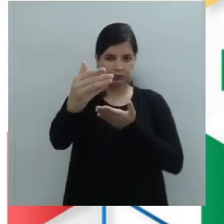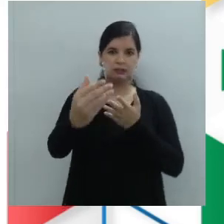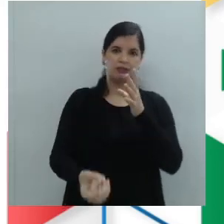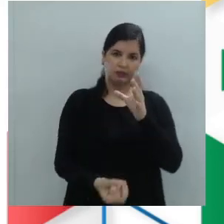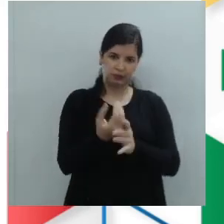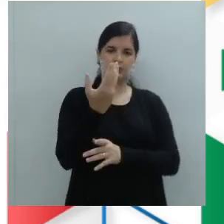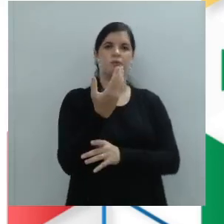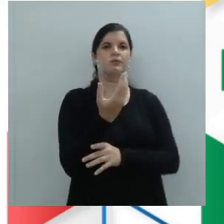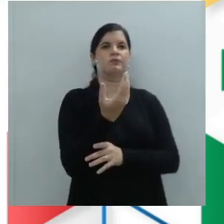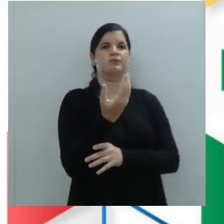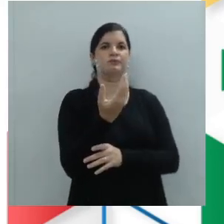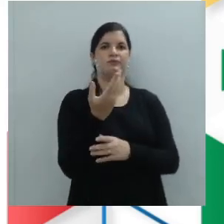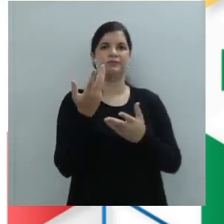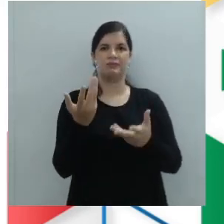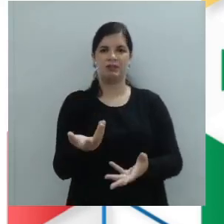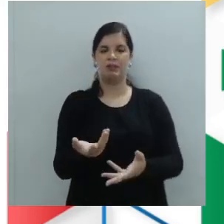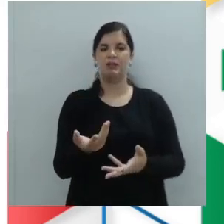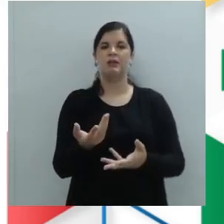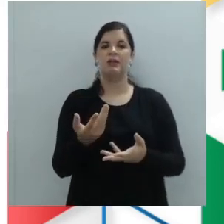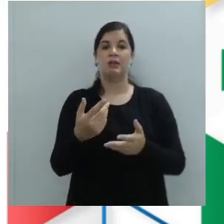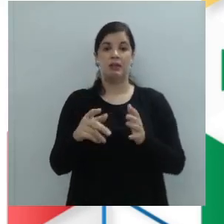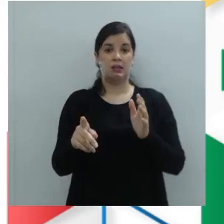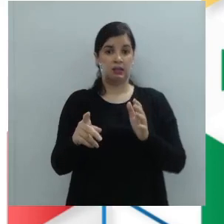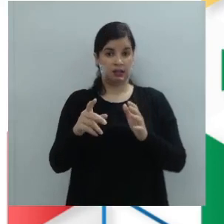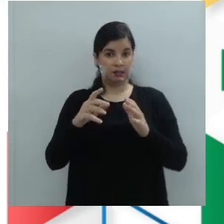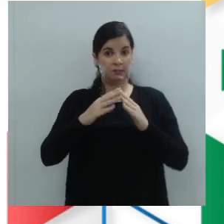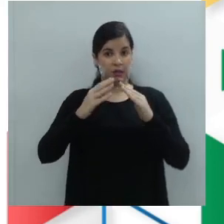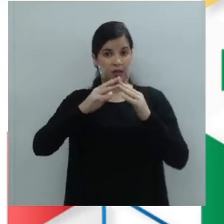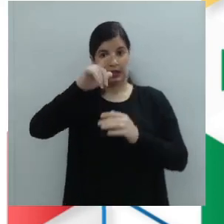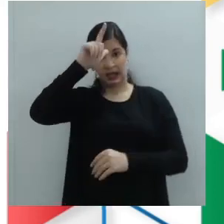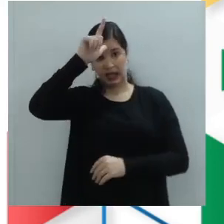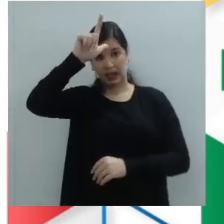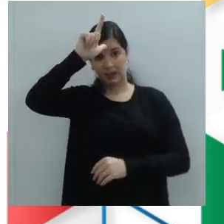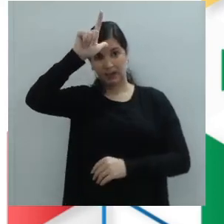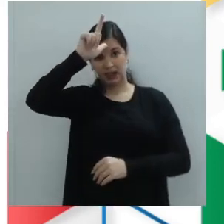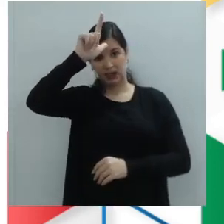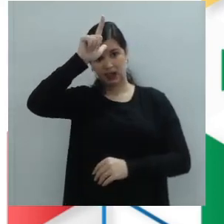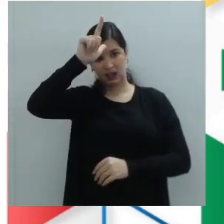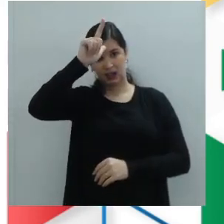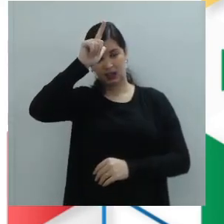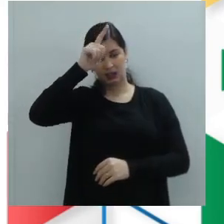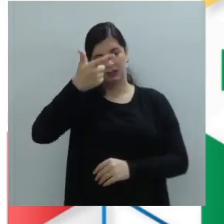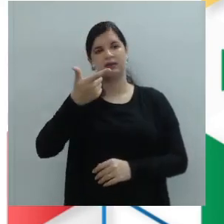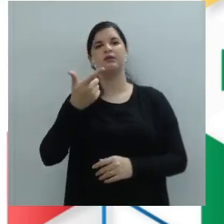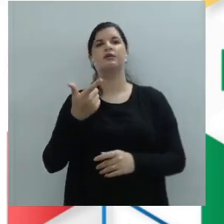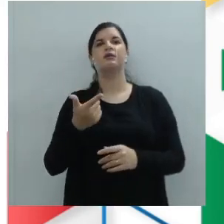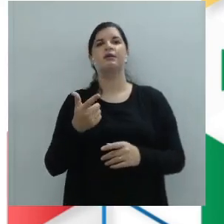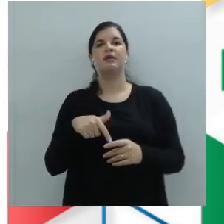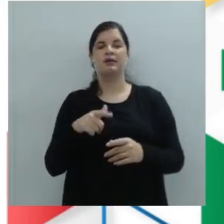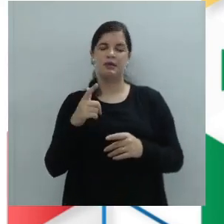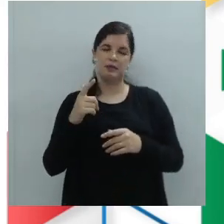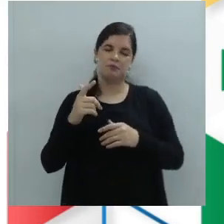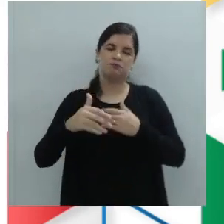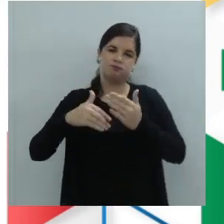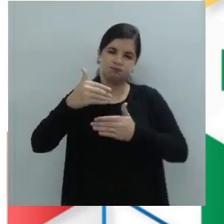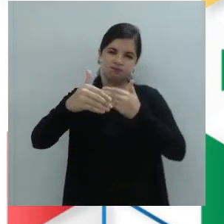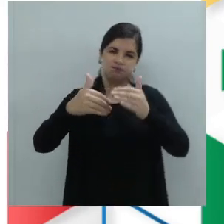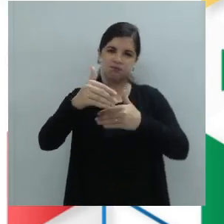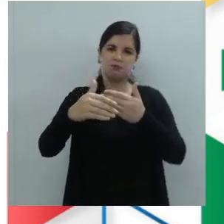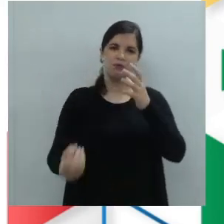Christian Rosenkreutz, ele é alemão, vamos conhecer. A doutrina da Rosa Cruz é